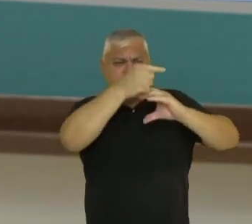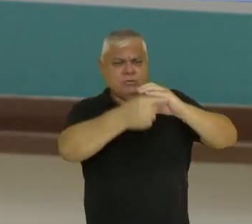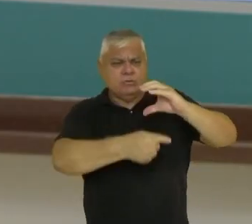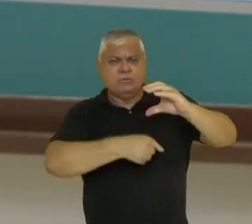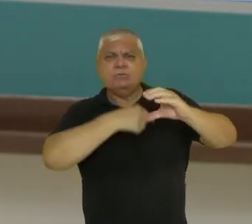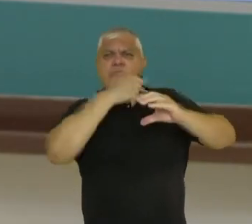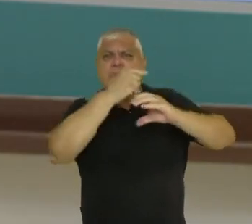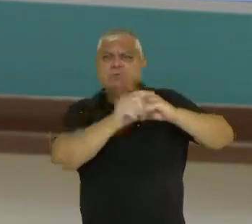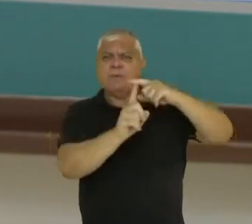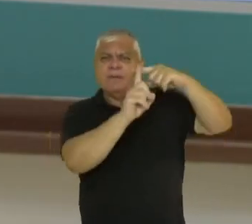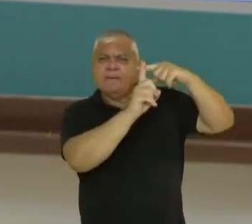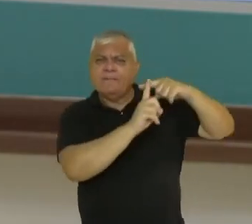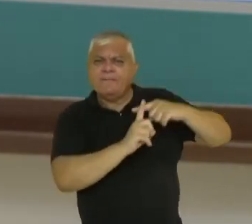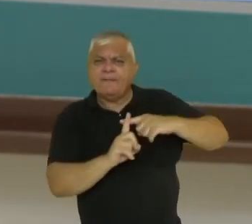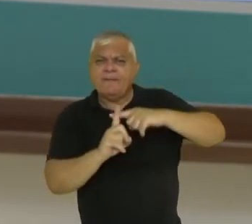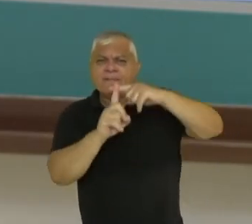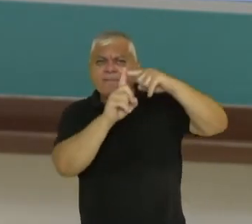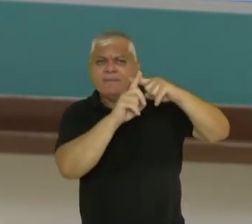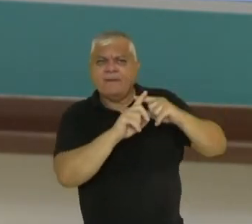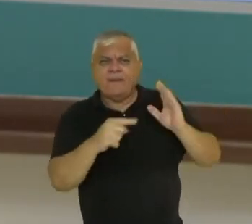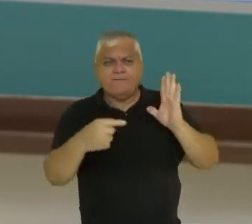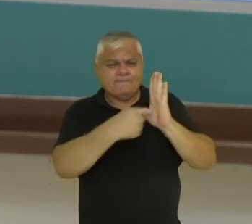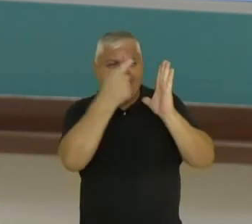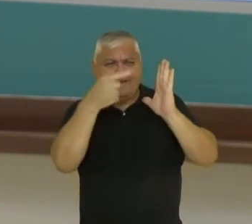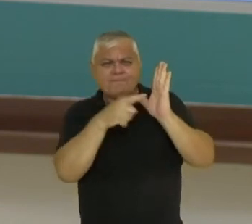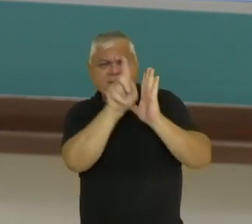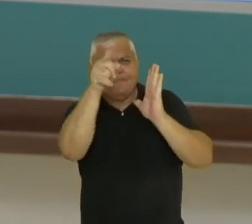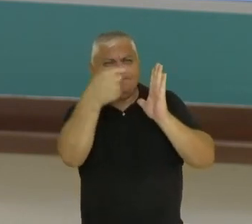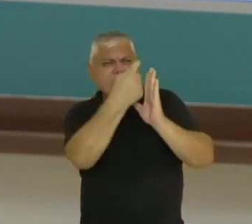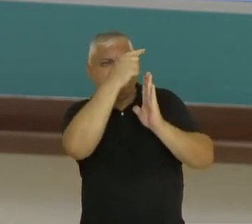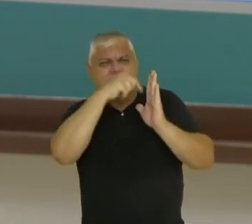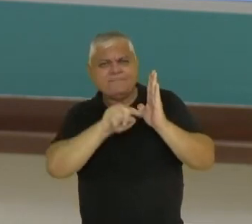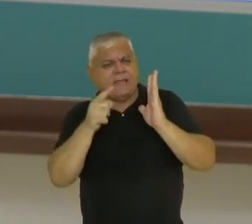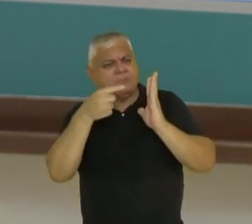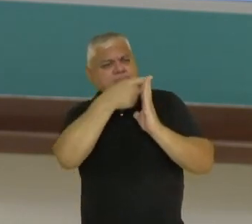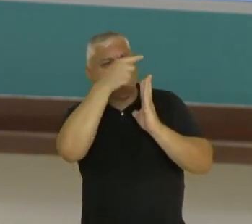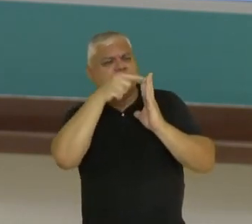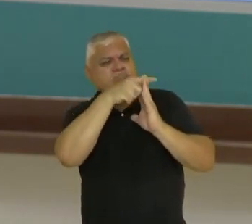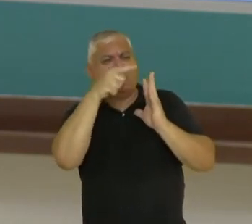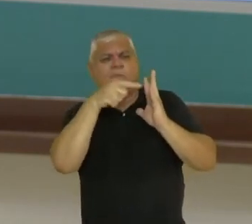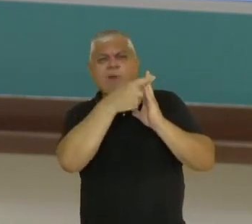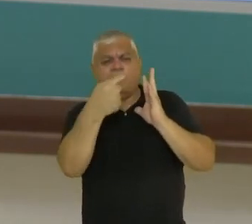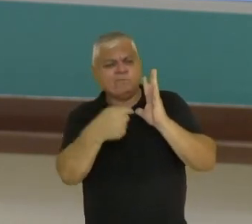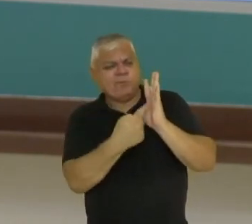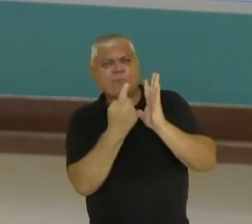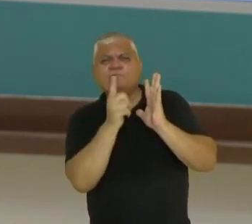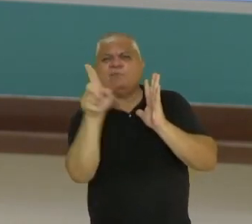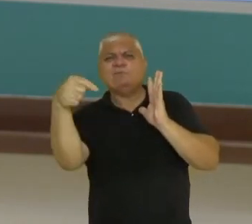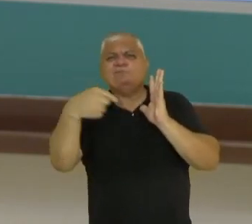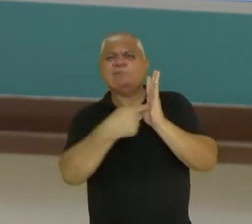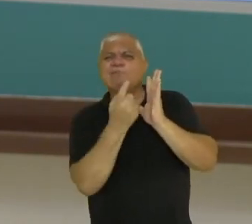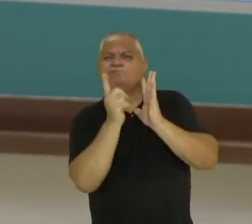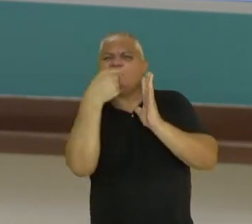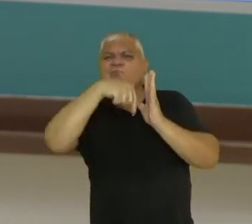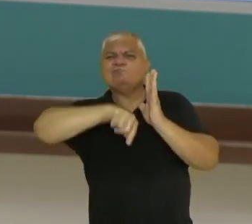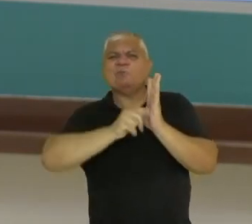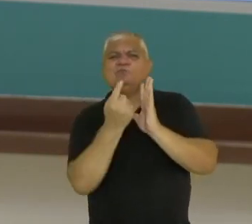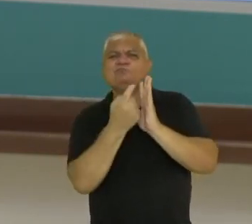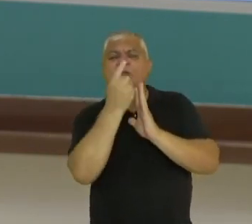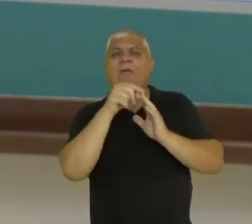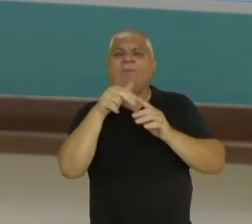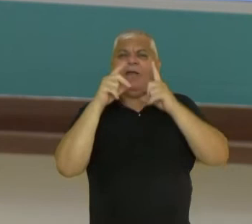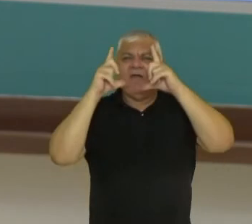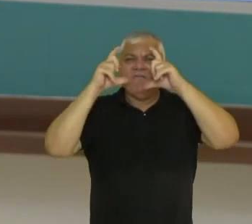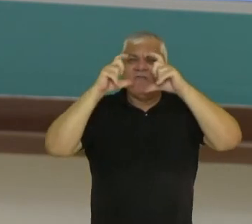carregadas de carga positiva. E aí ela passava pela lâmina do ouro e em volta aqui ele tem um detector dessas partículas como um filme